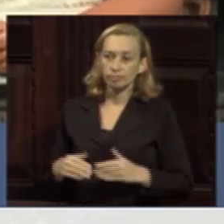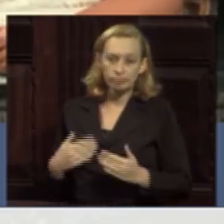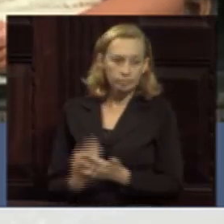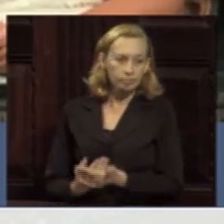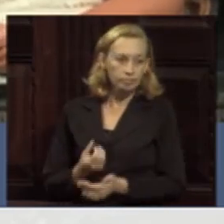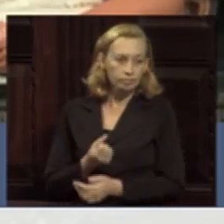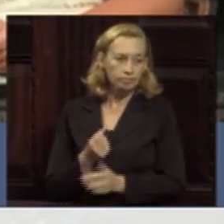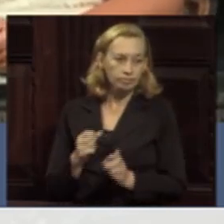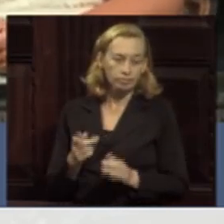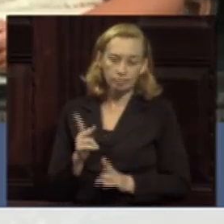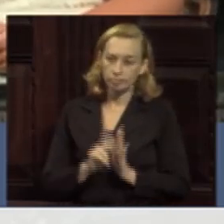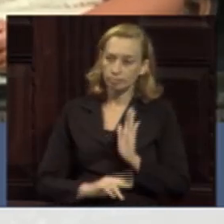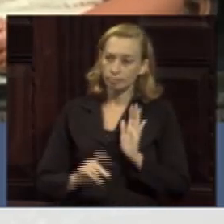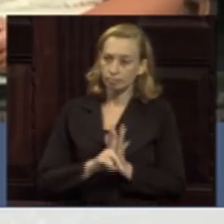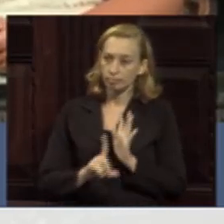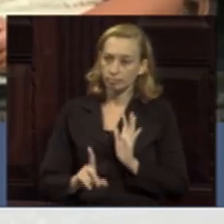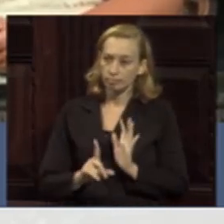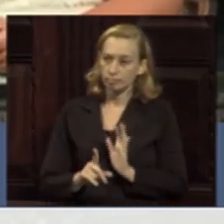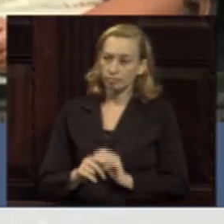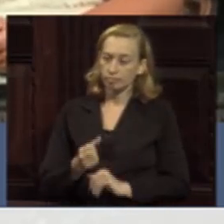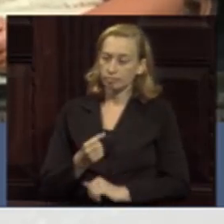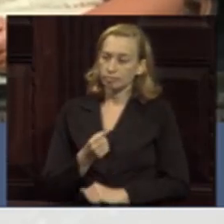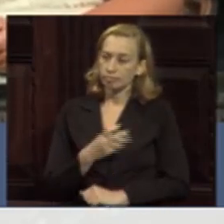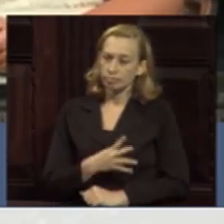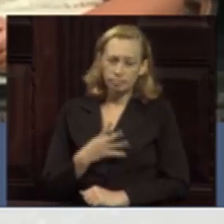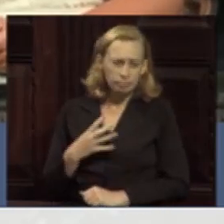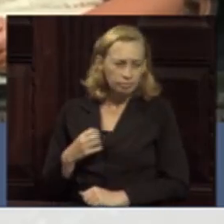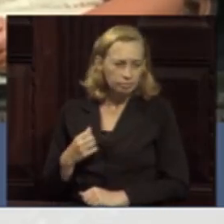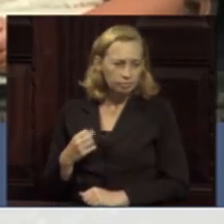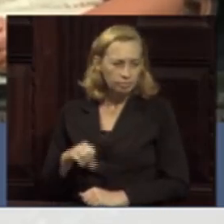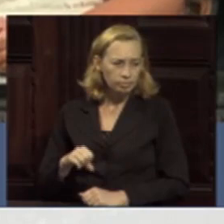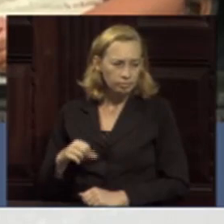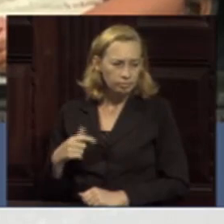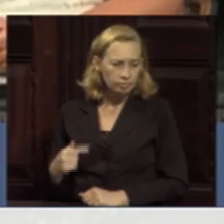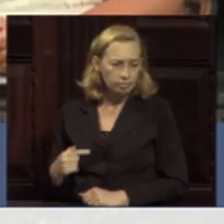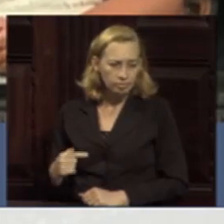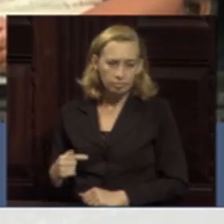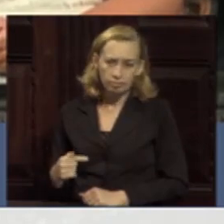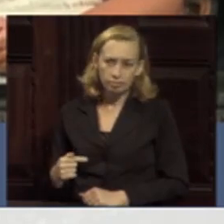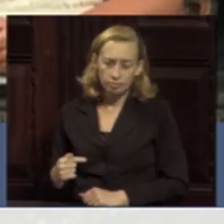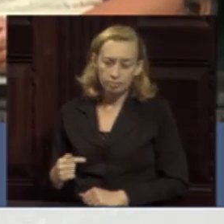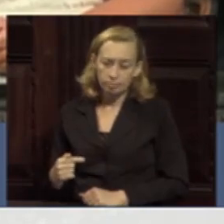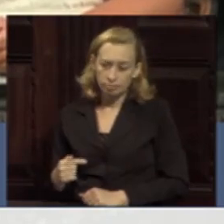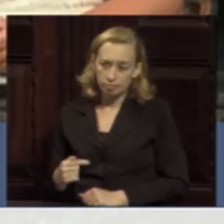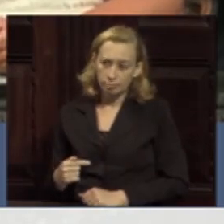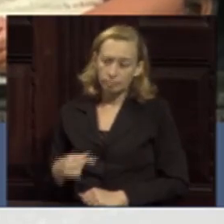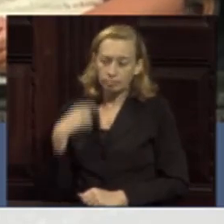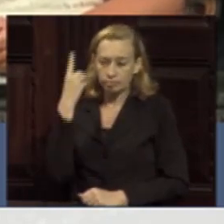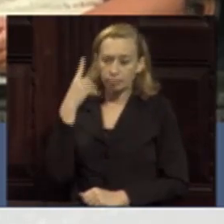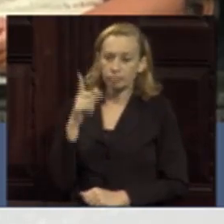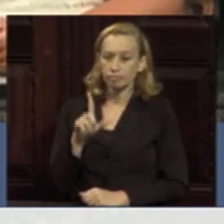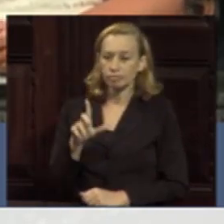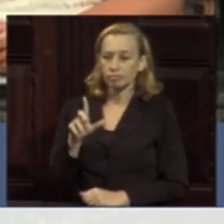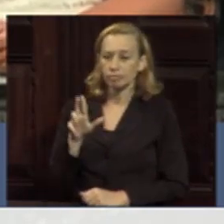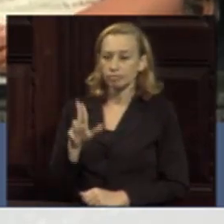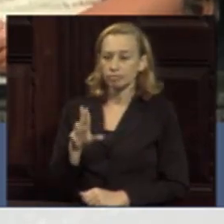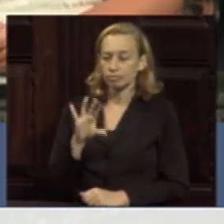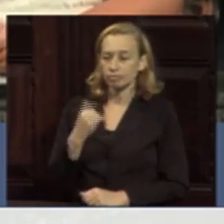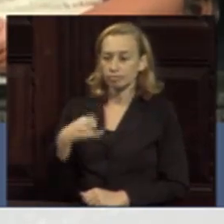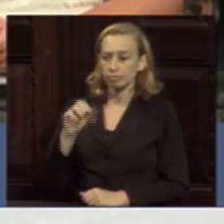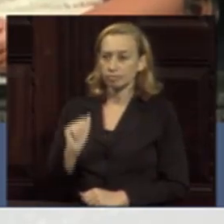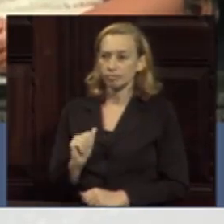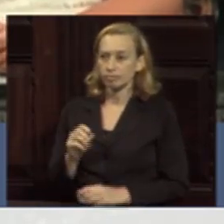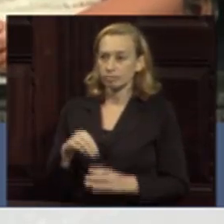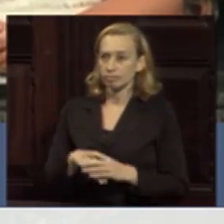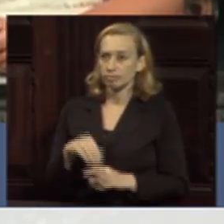lei 143-2015, de acordo com o parágrafo 1º do artigo 47 do regimento interno, de autoria da deputada Lucinha. Em